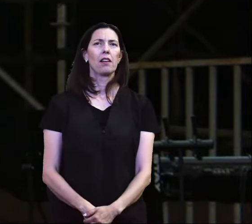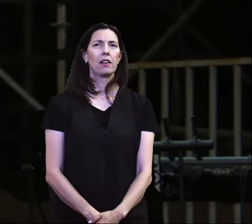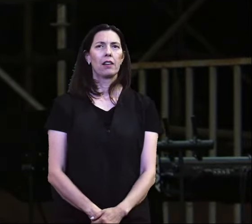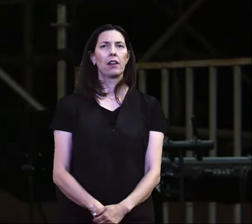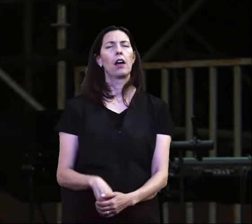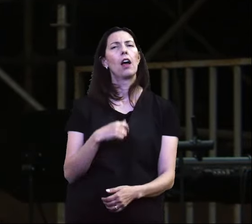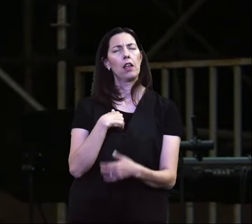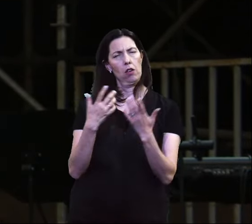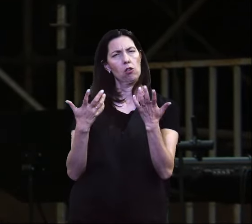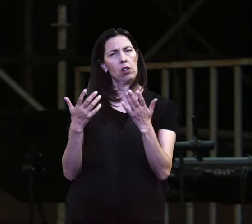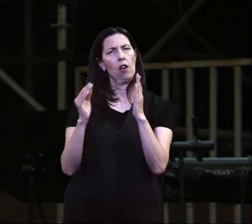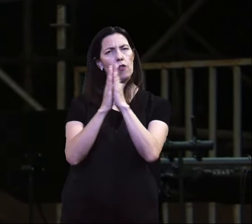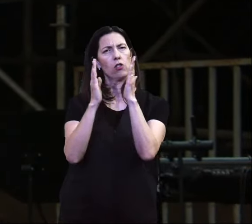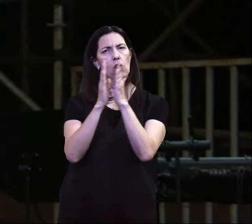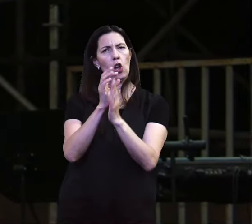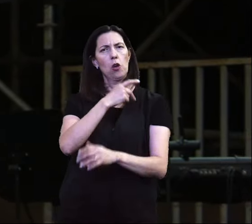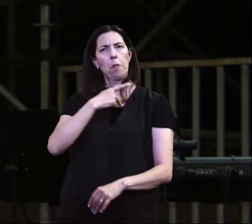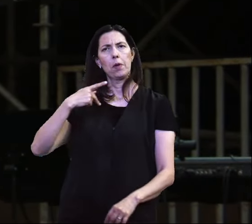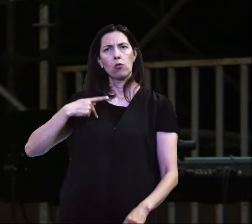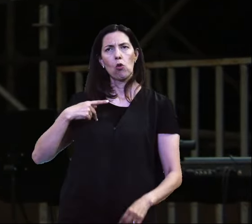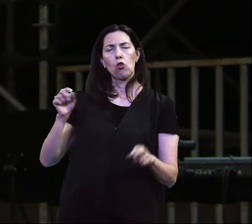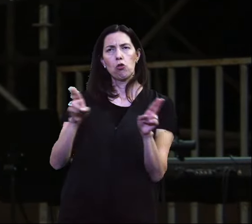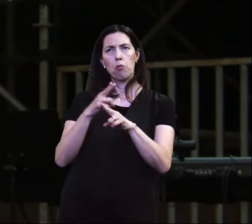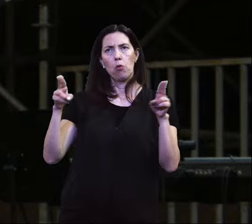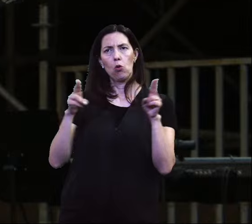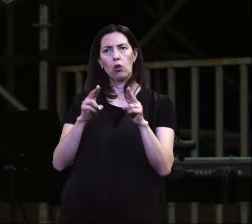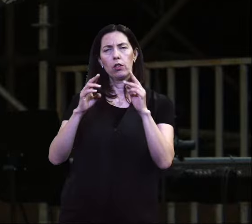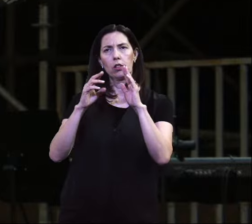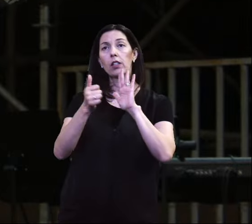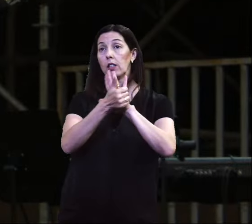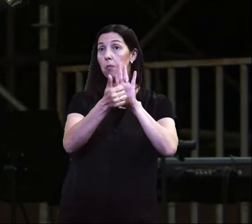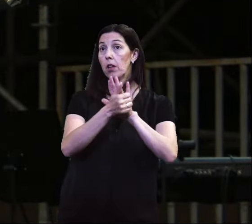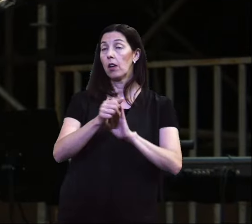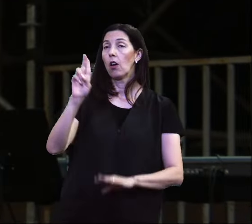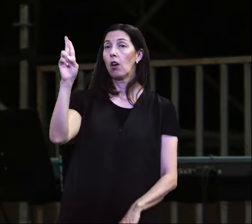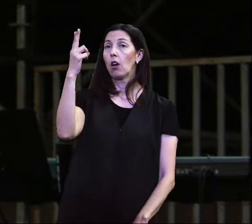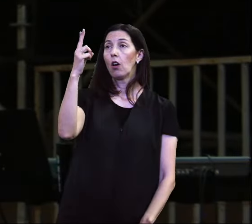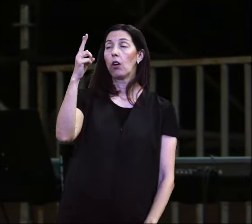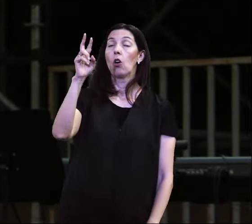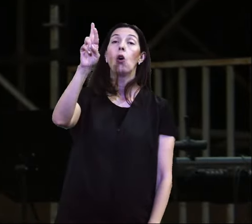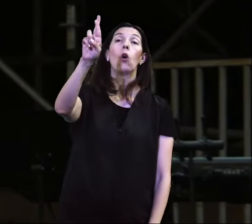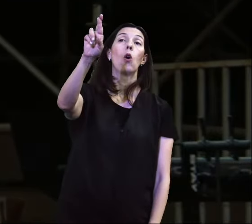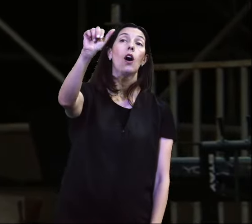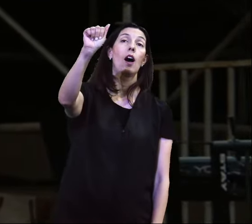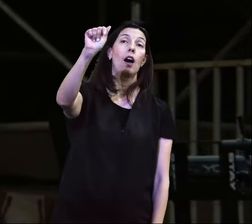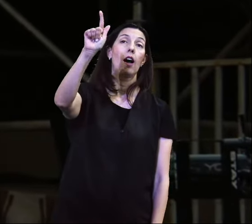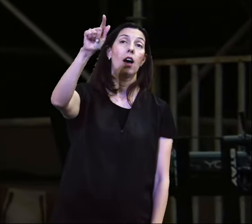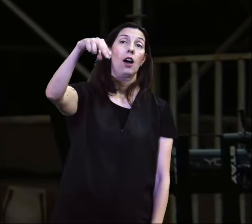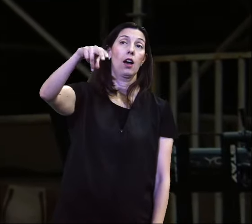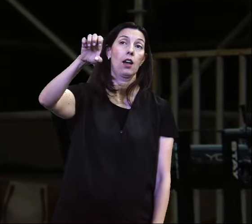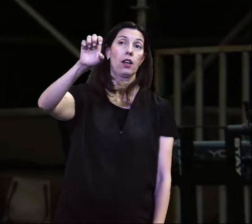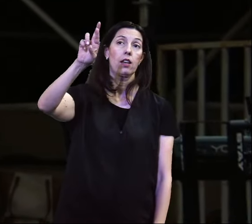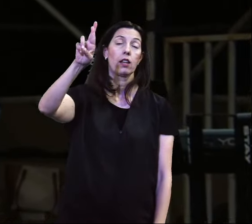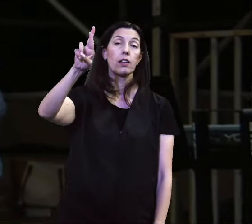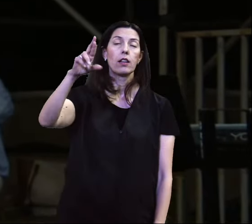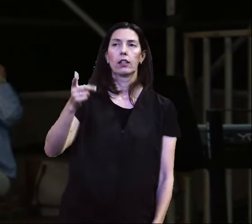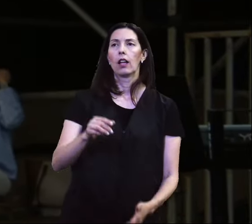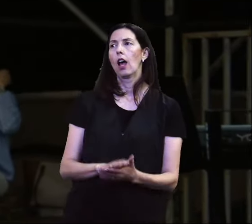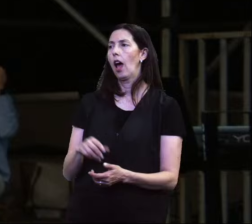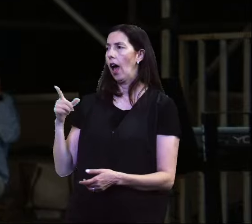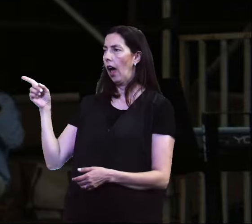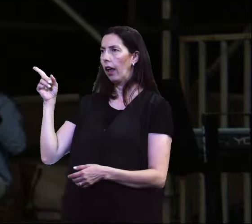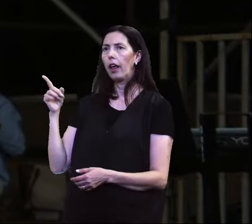pastor de música da igreja, o Ragner. De verdade. Quando toca um hino, uma parte da igreja fica